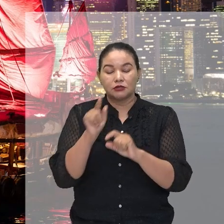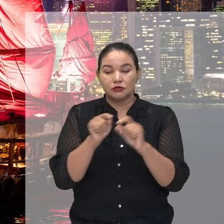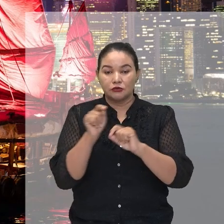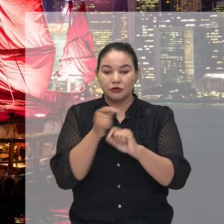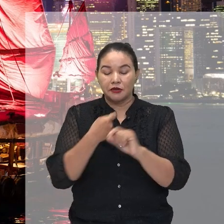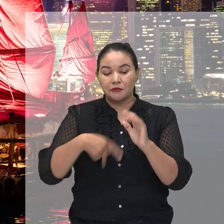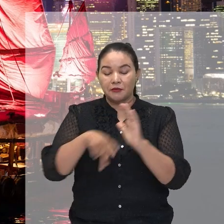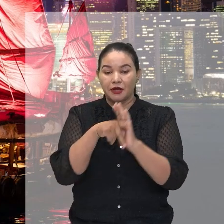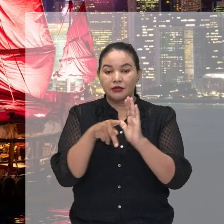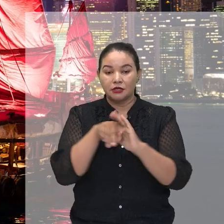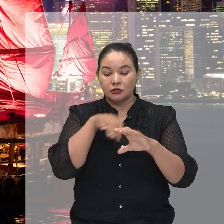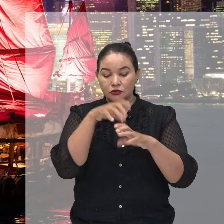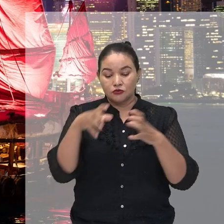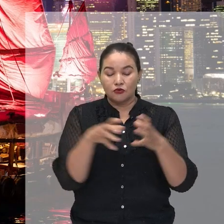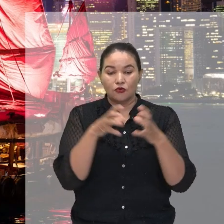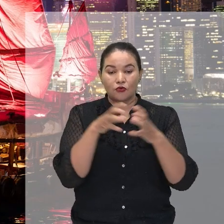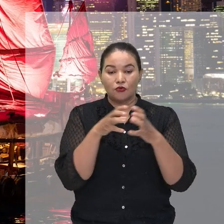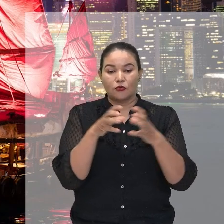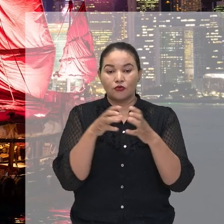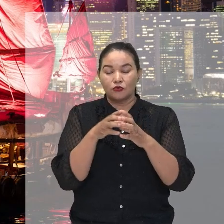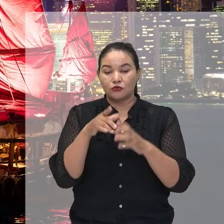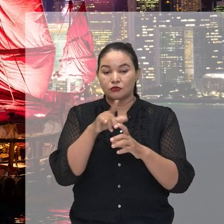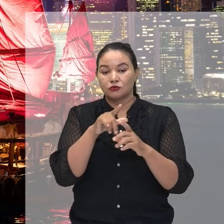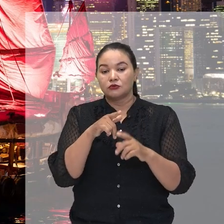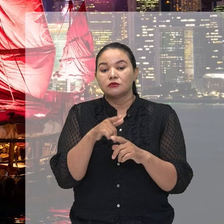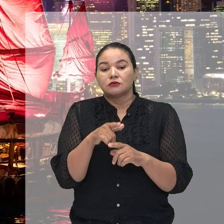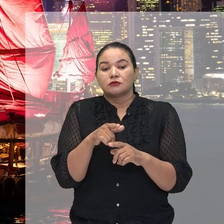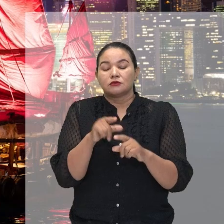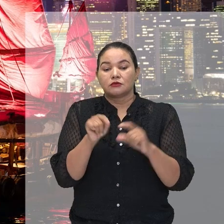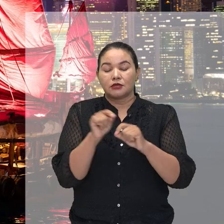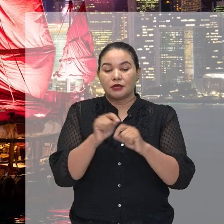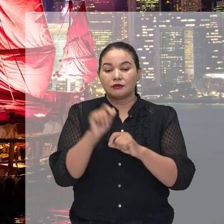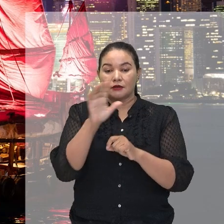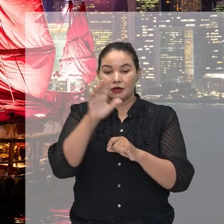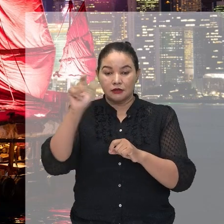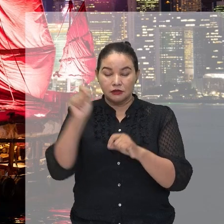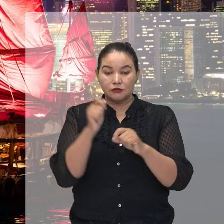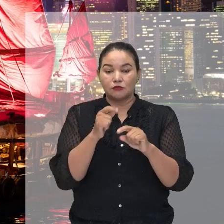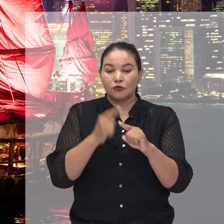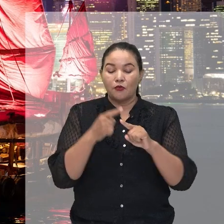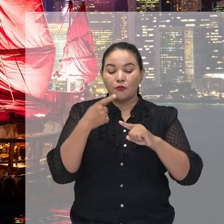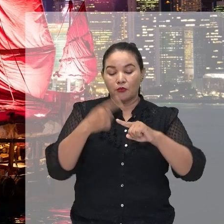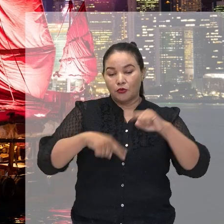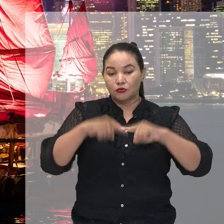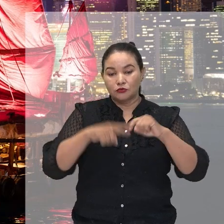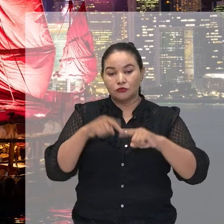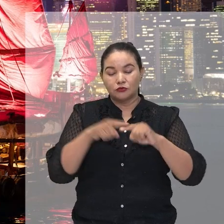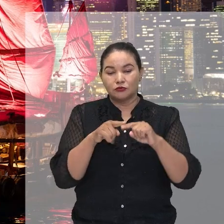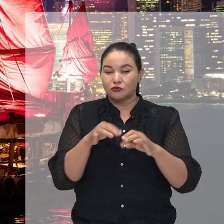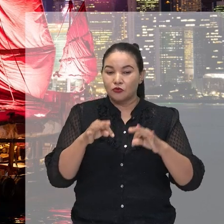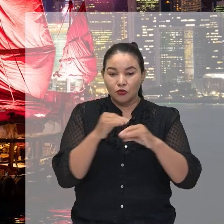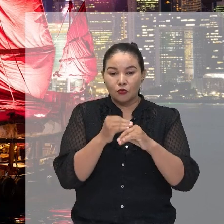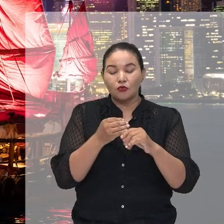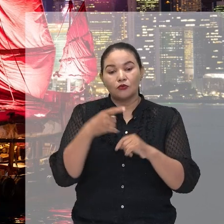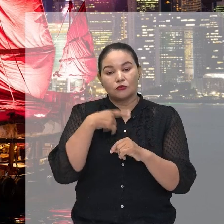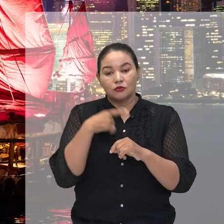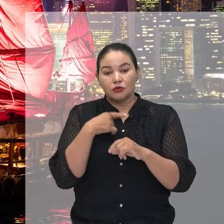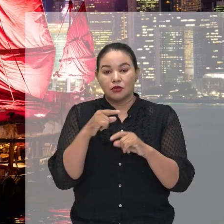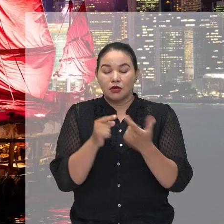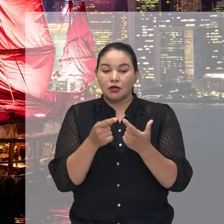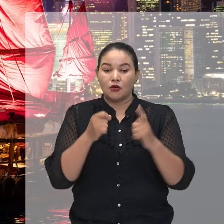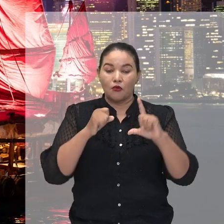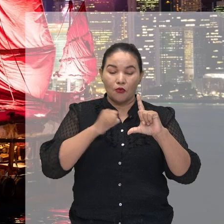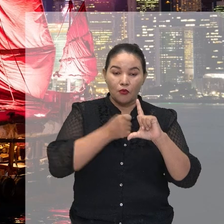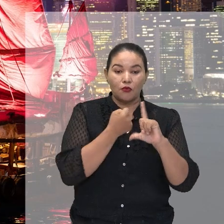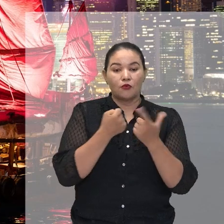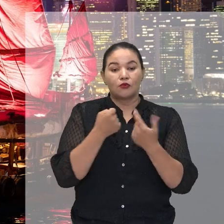parte dos tigres asiáticos, eles vão ter o destaque. A maioria dos produtos, a gente observa que veio lá de Hong Kong, de